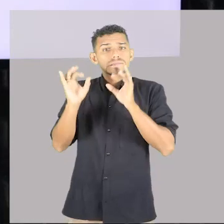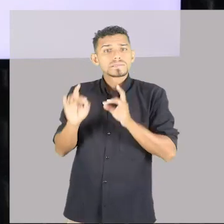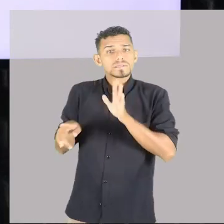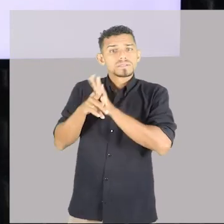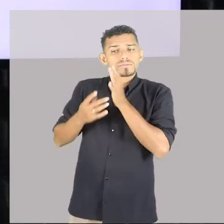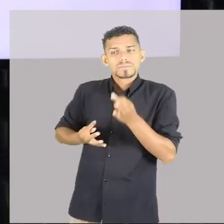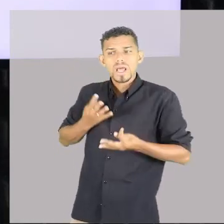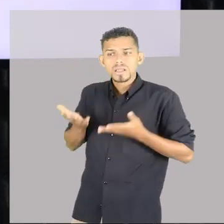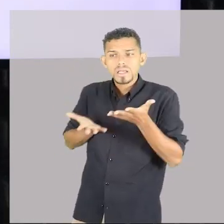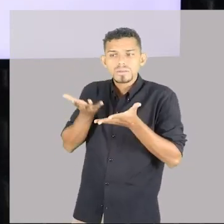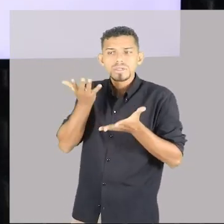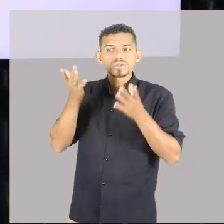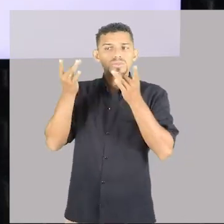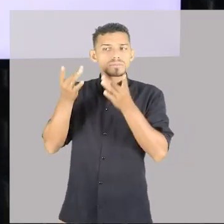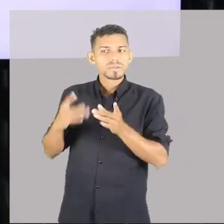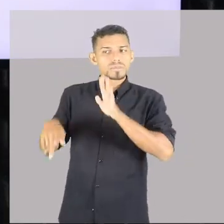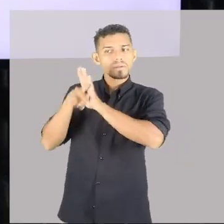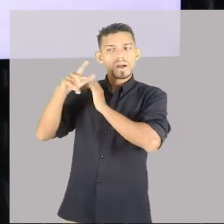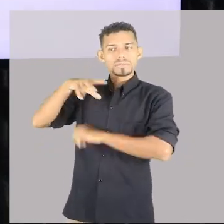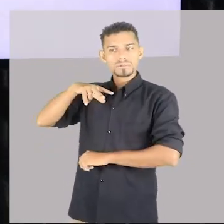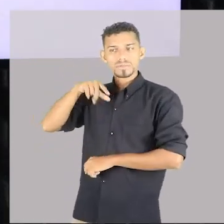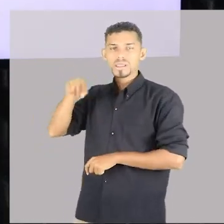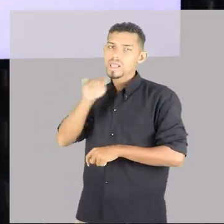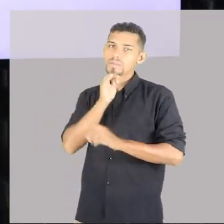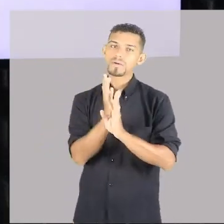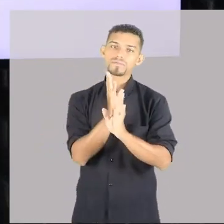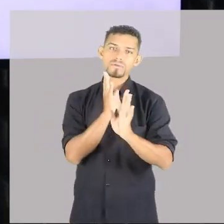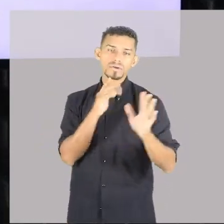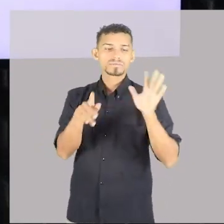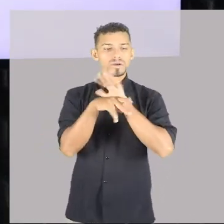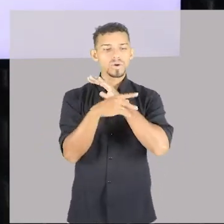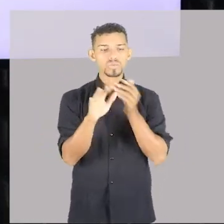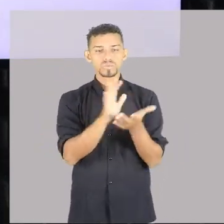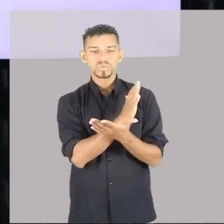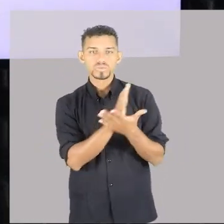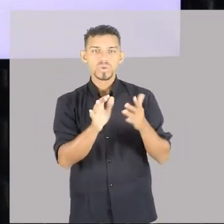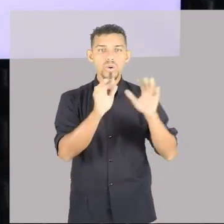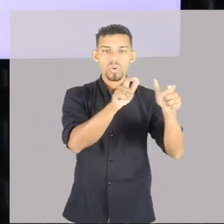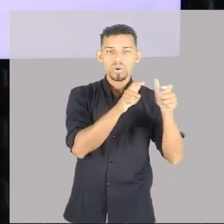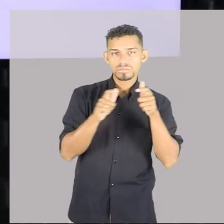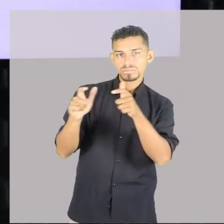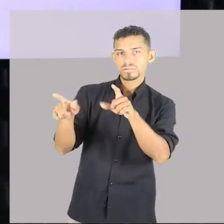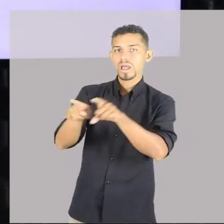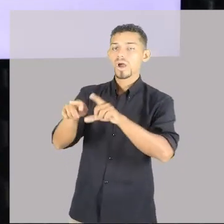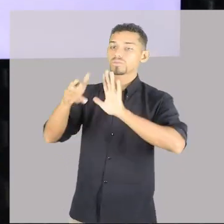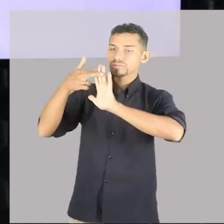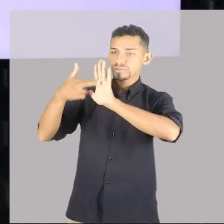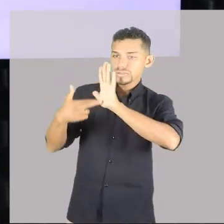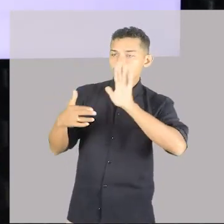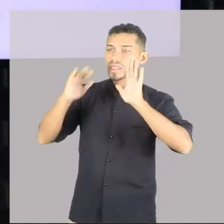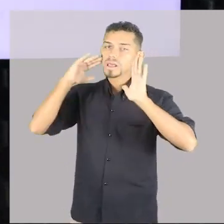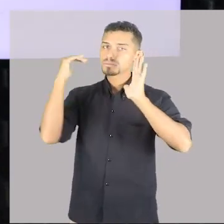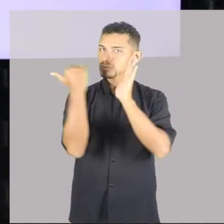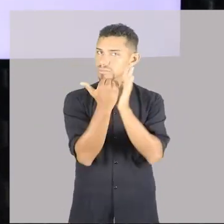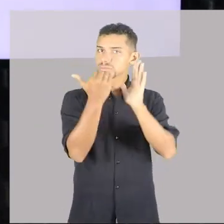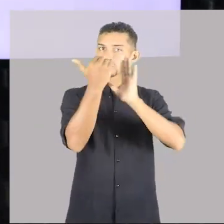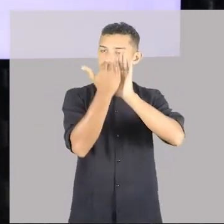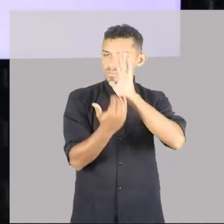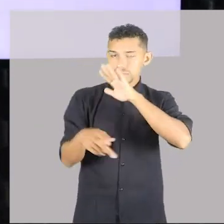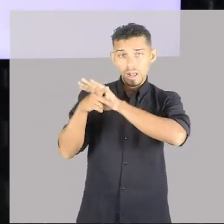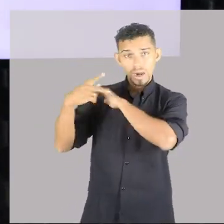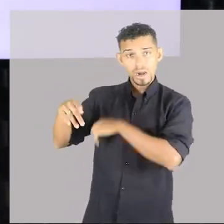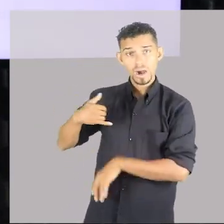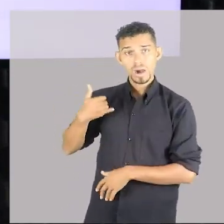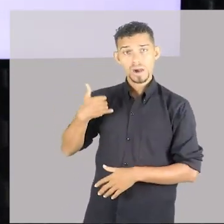de tratamentos especiais. Por isso que eles possuem filas específicas em alguns estados, por isso que há algumas regras específicas